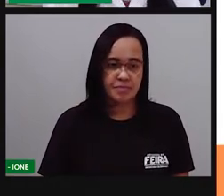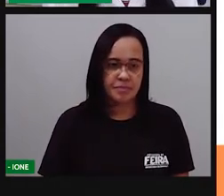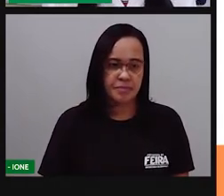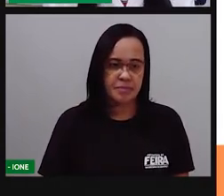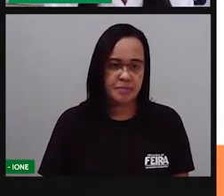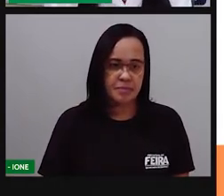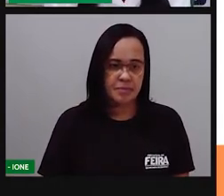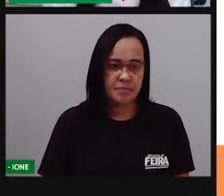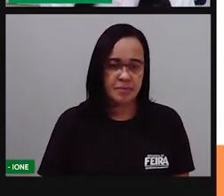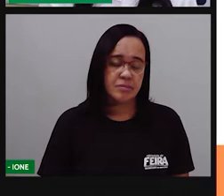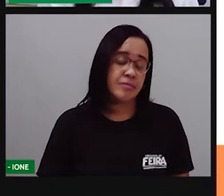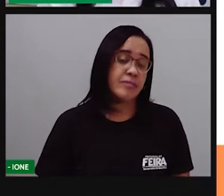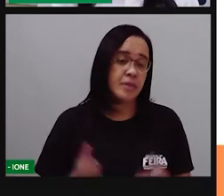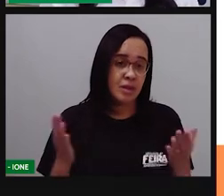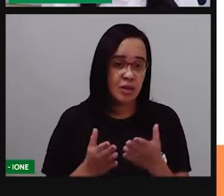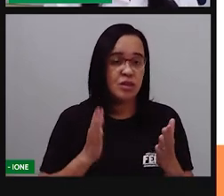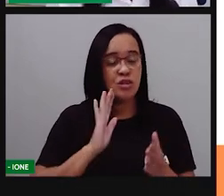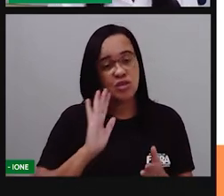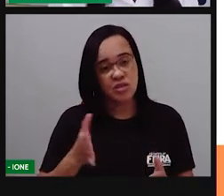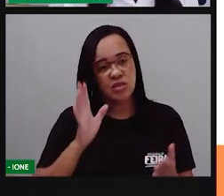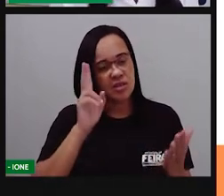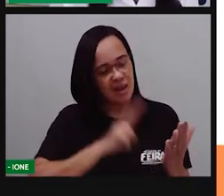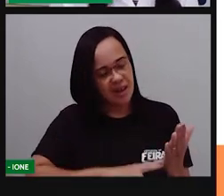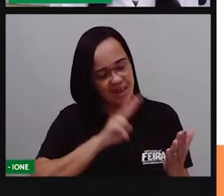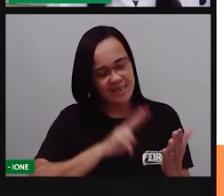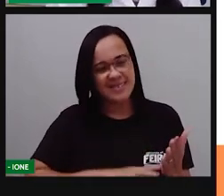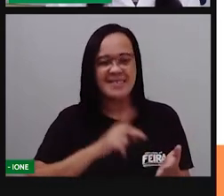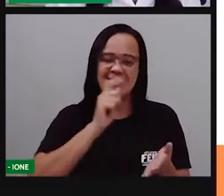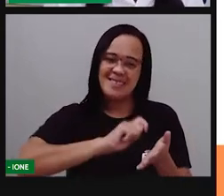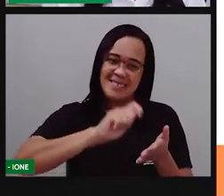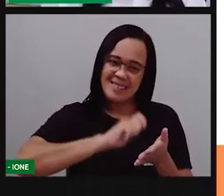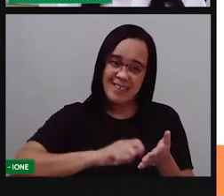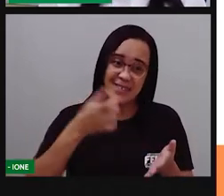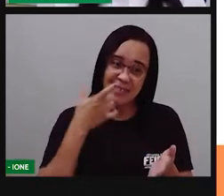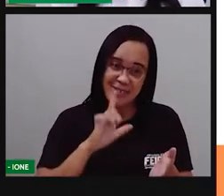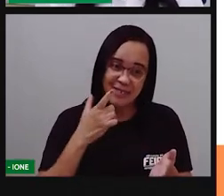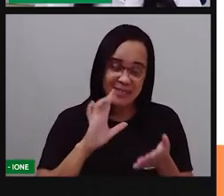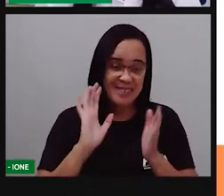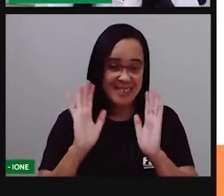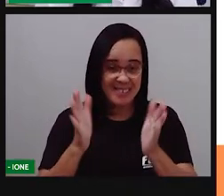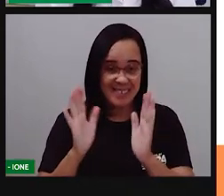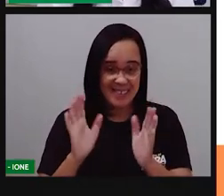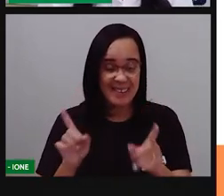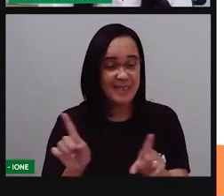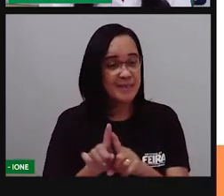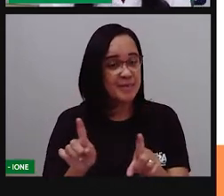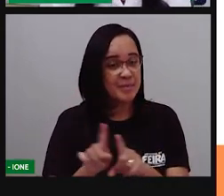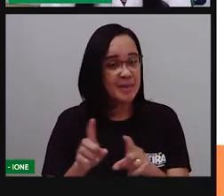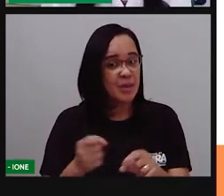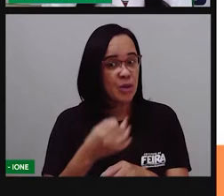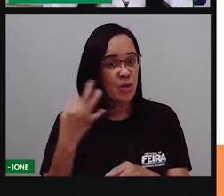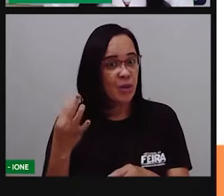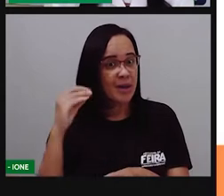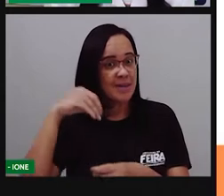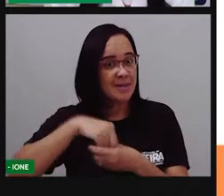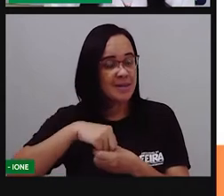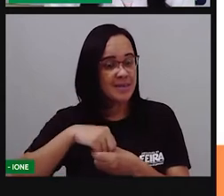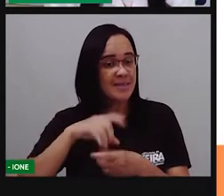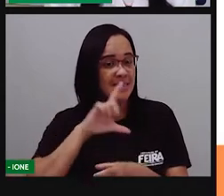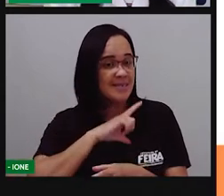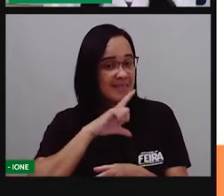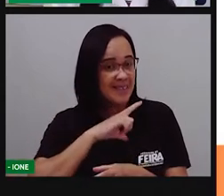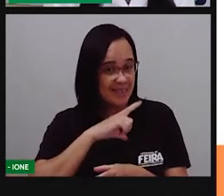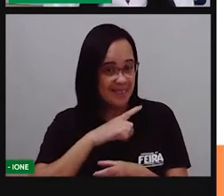e agora que você já se ele escreveu essas palavras também já viu quantas sílabas